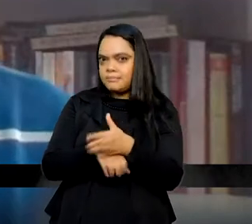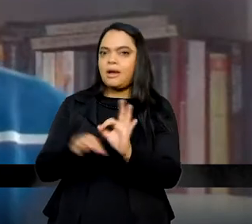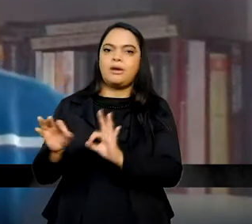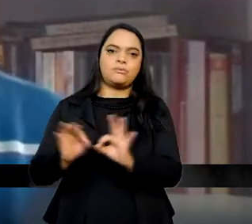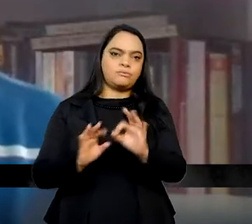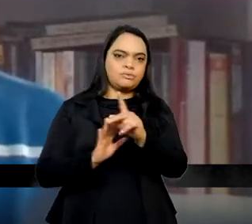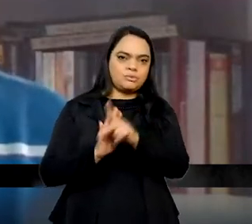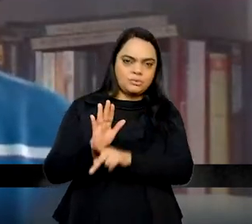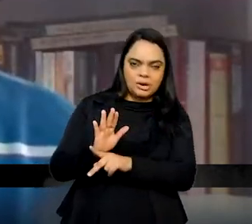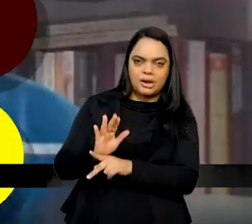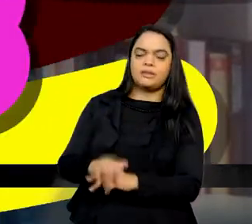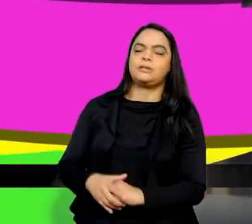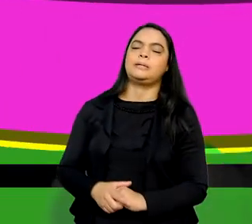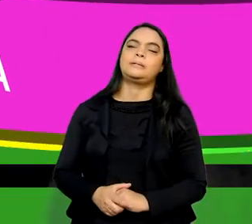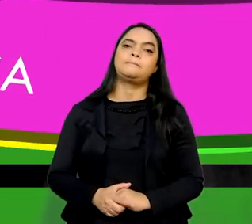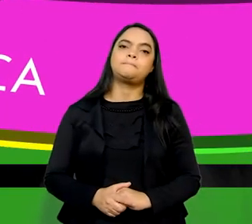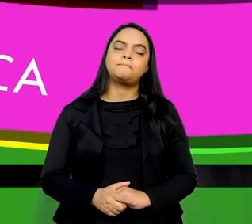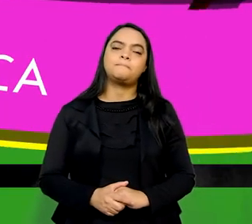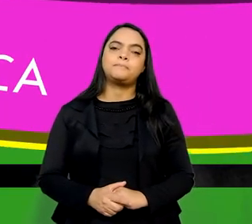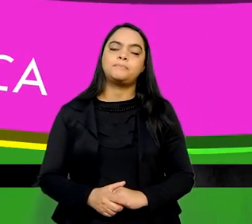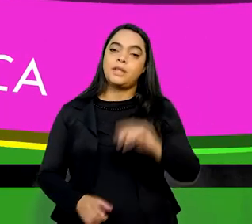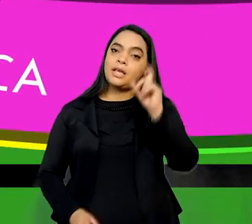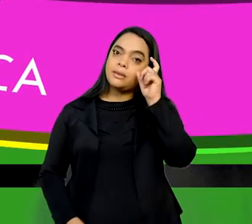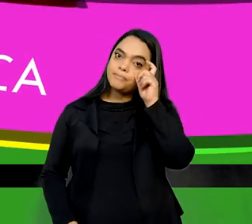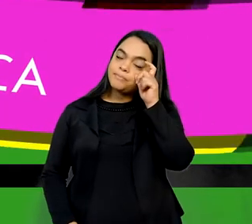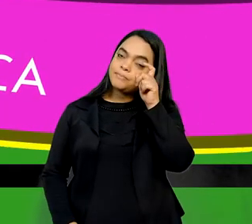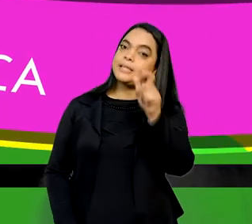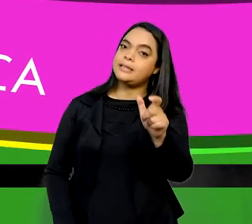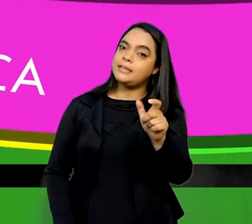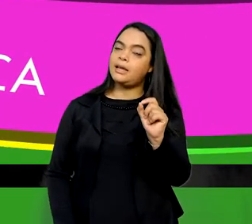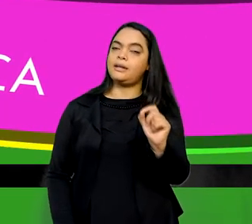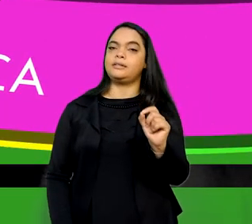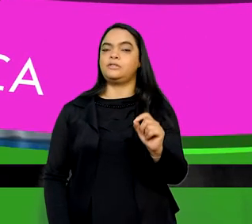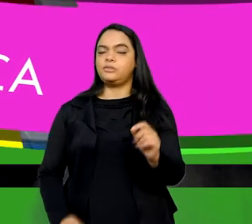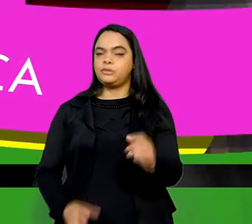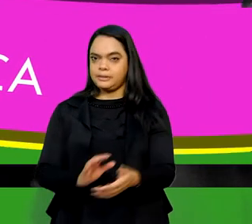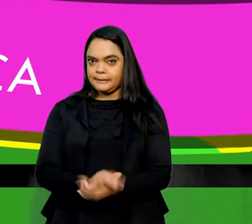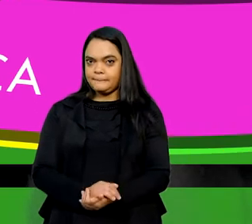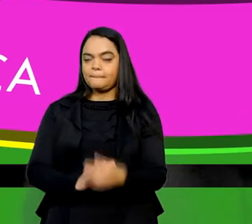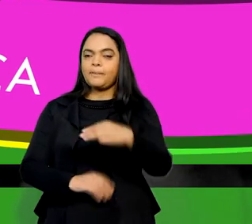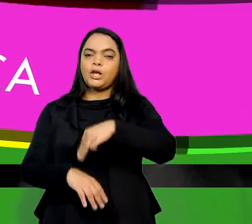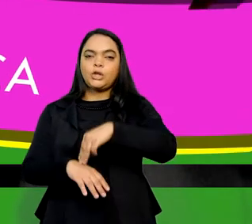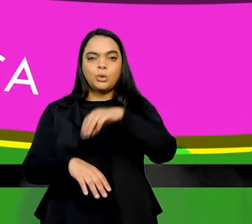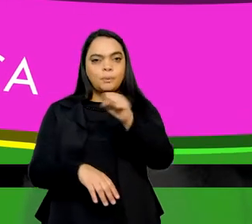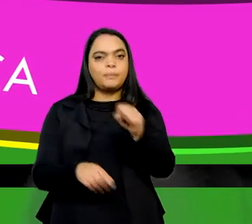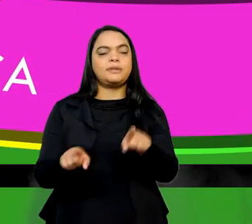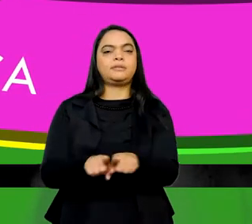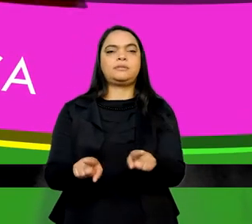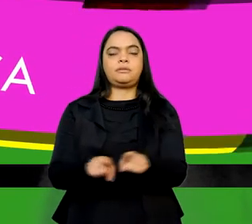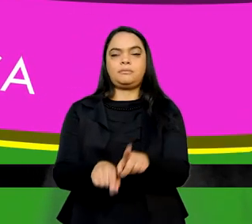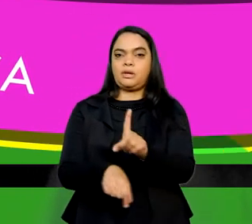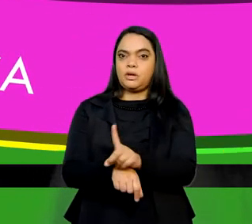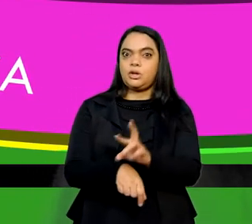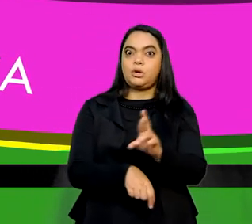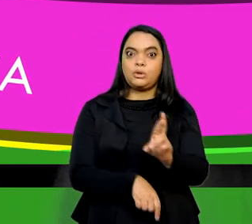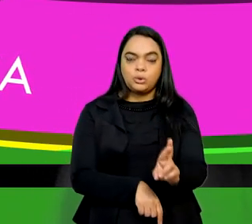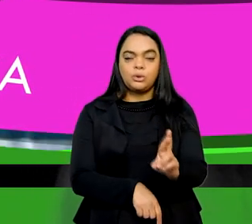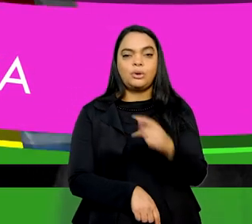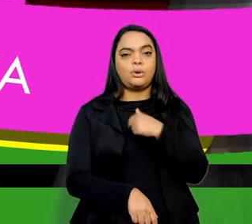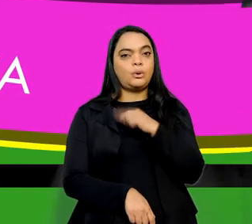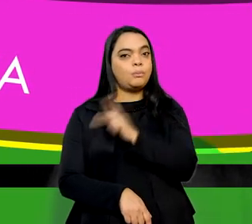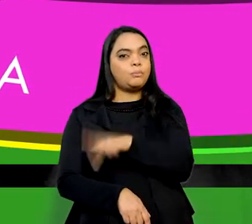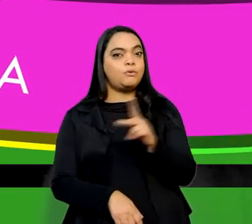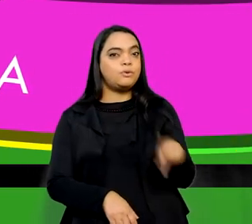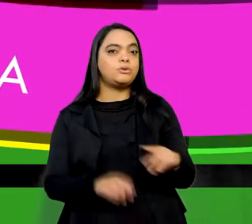margem interessantíssima. E é interessante que, tanto no mestrado como no doutorado, eu era